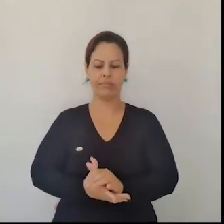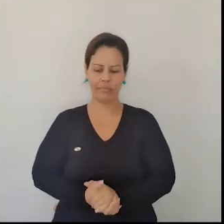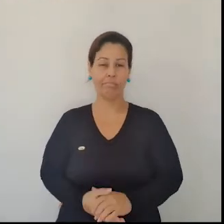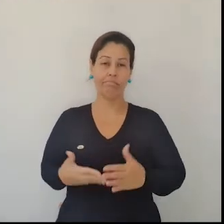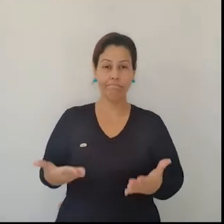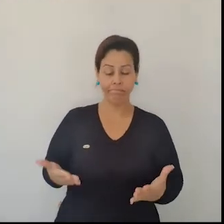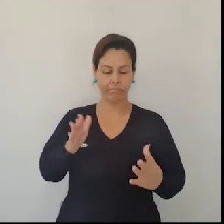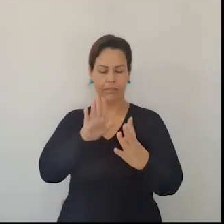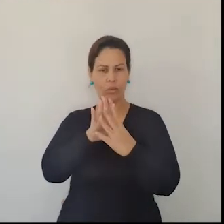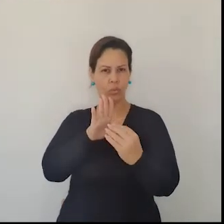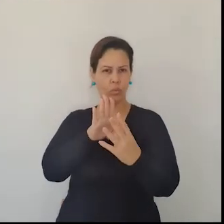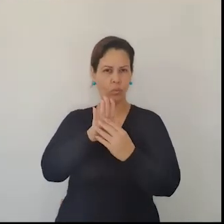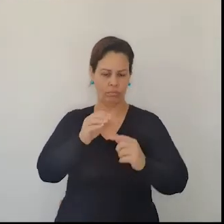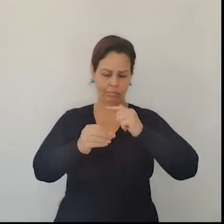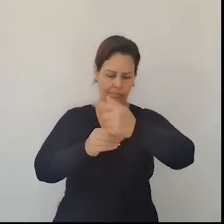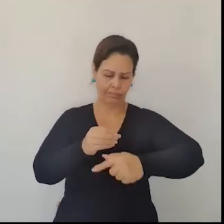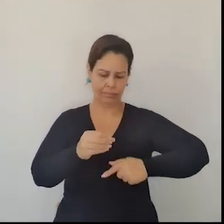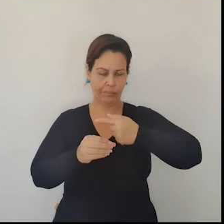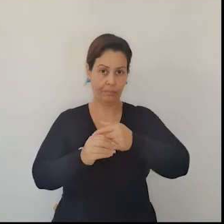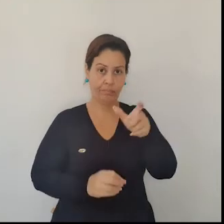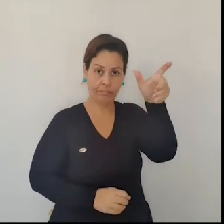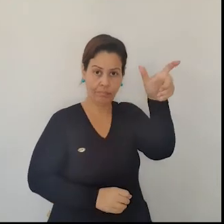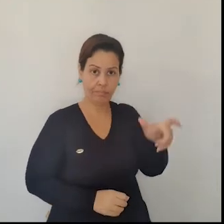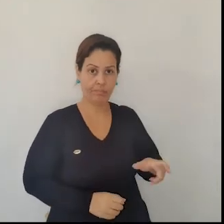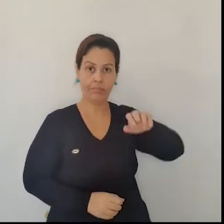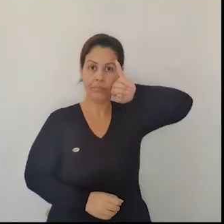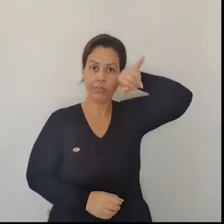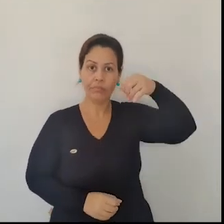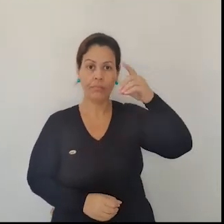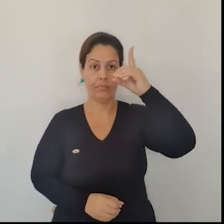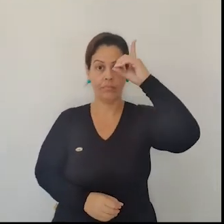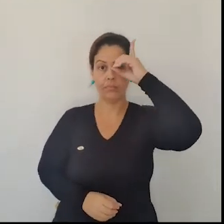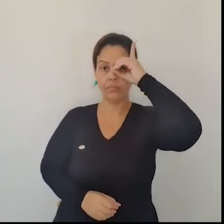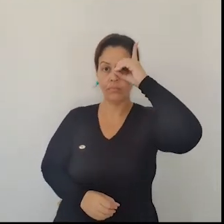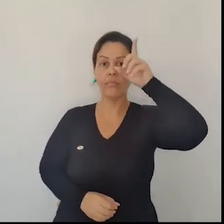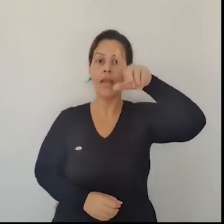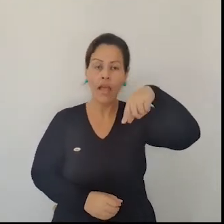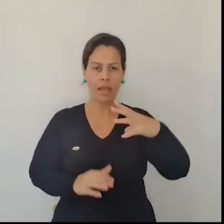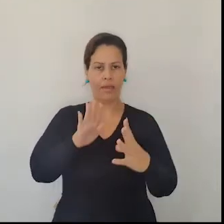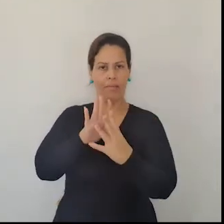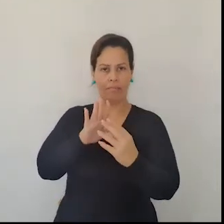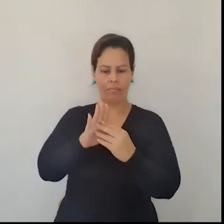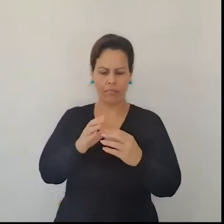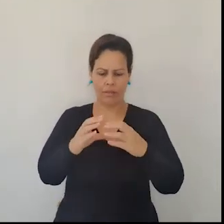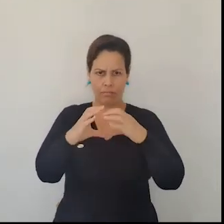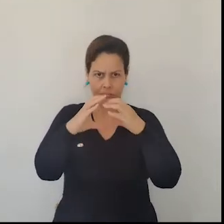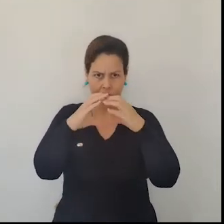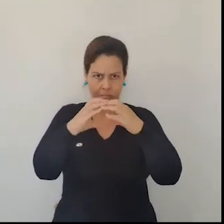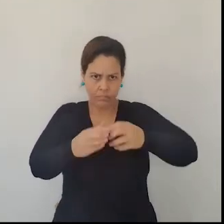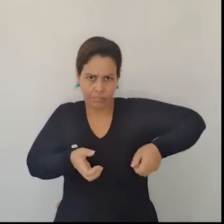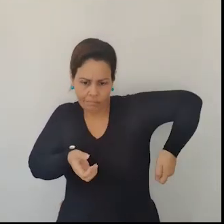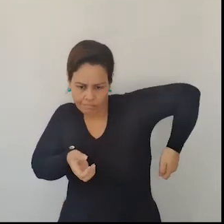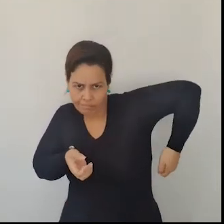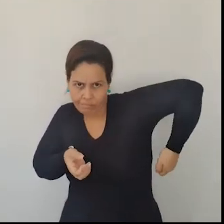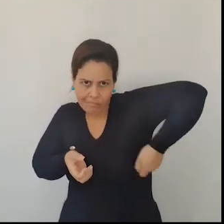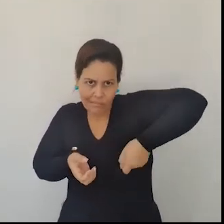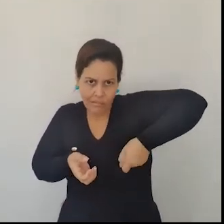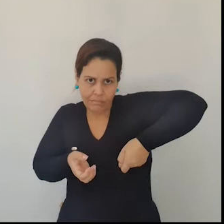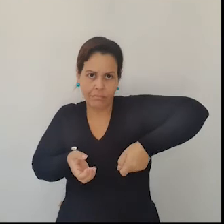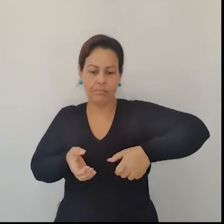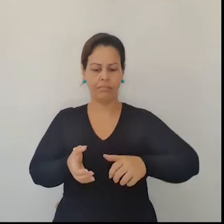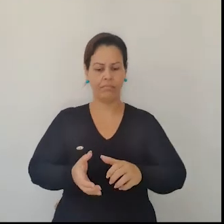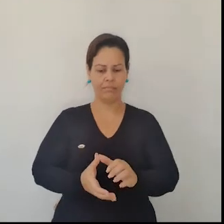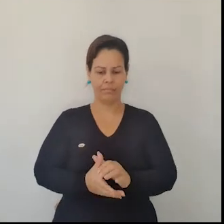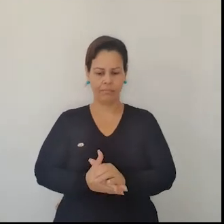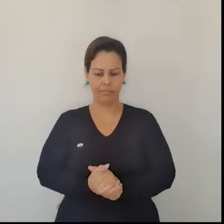O modelo atômico de Dalton é o modelo da bola de bilhar. As ideias de Demócrito permaneceram inalteradas